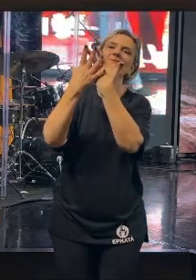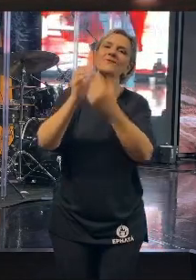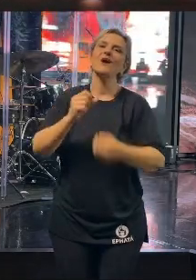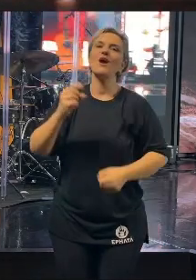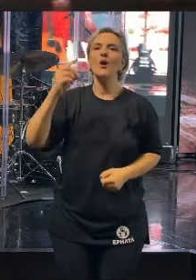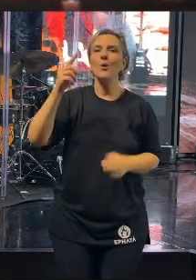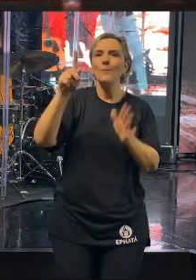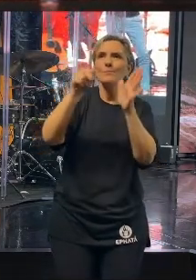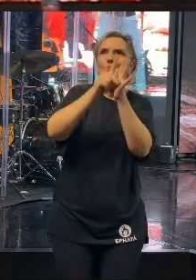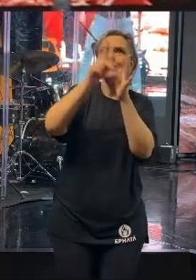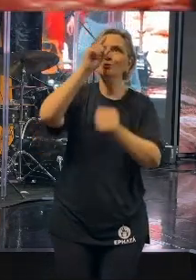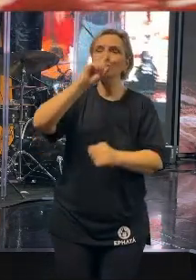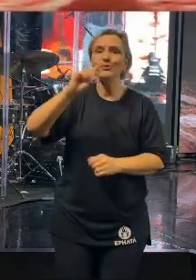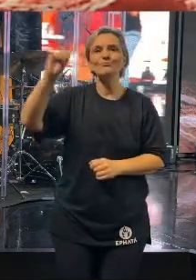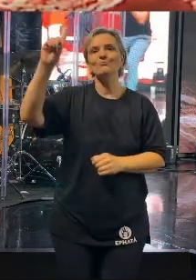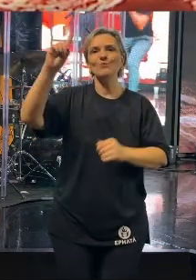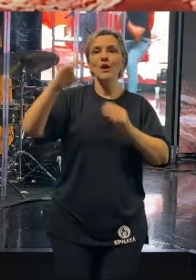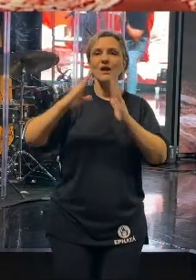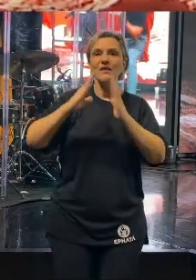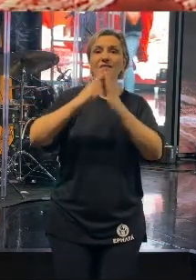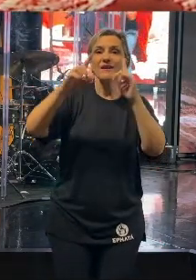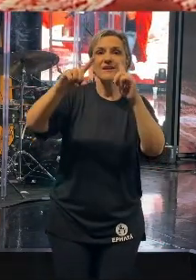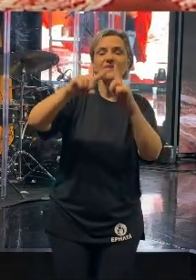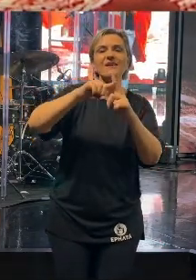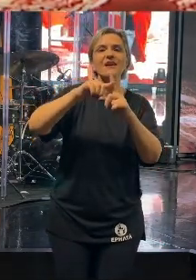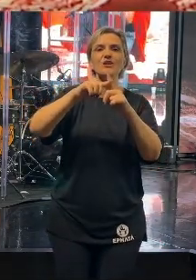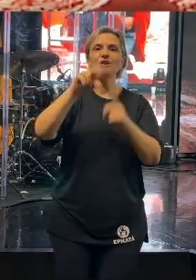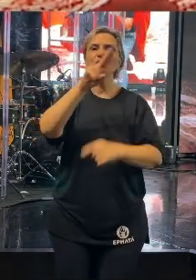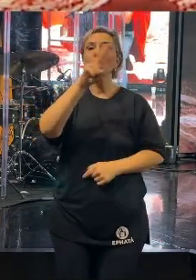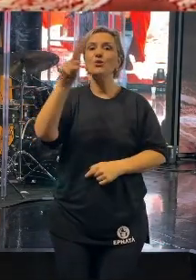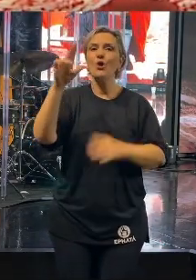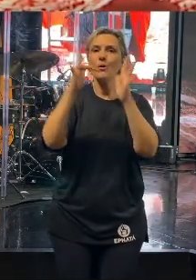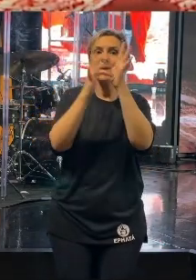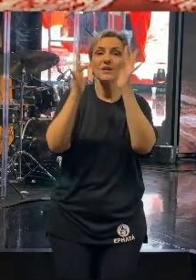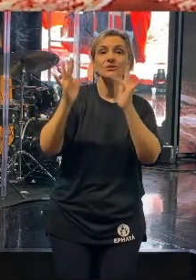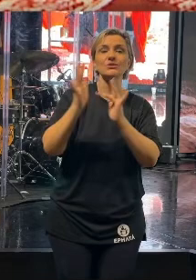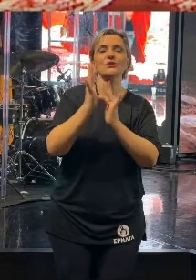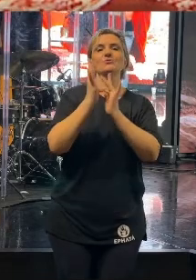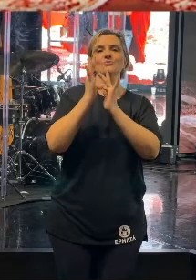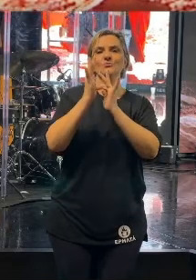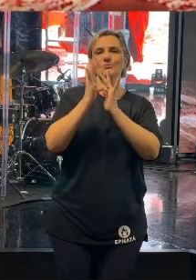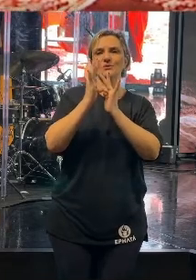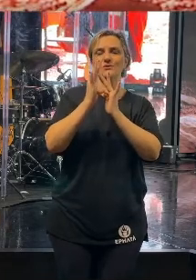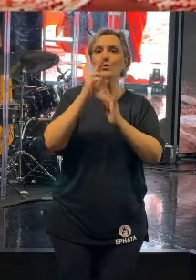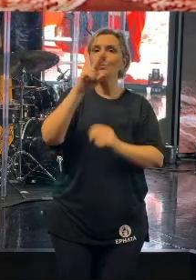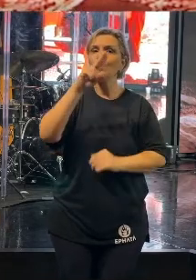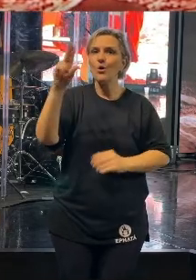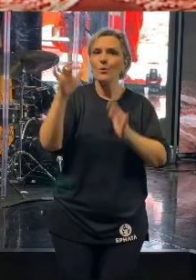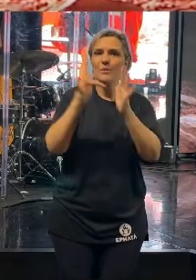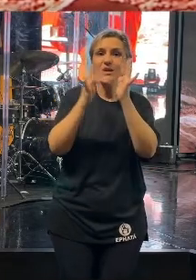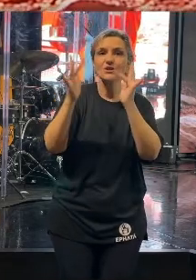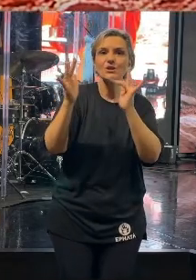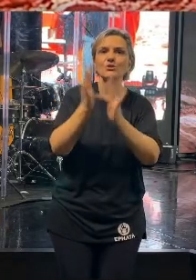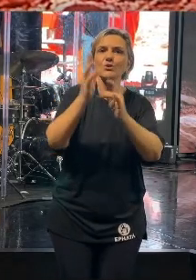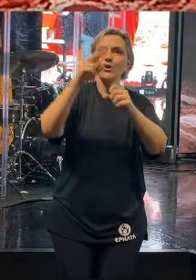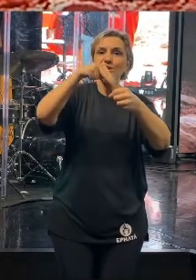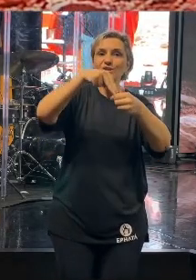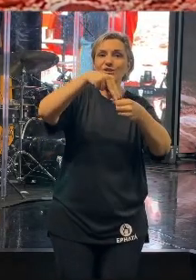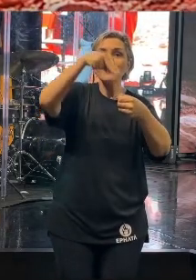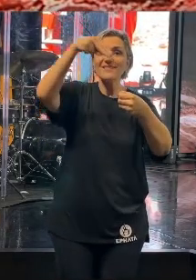da igreja se chama Jesus. Jesus, Jesus de